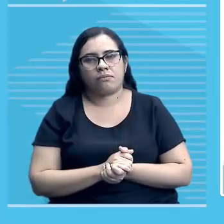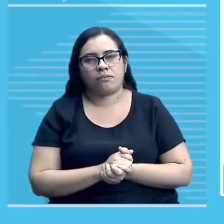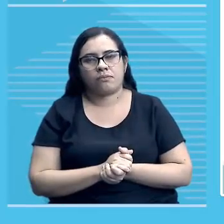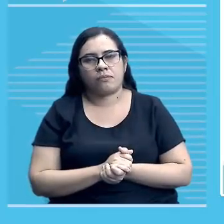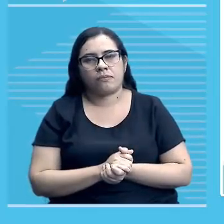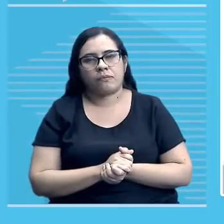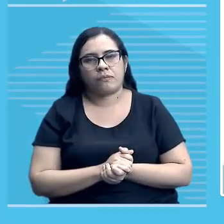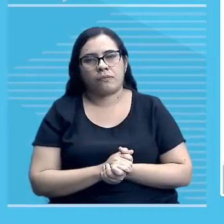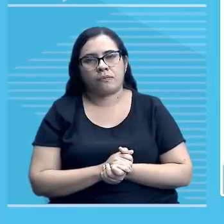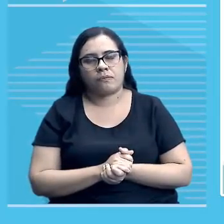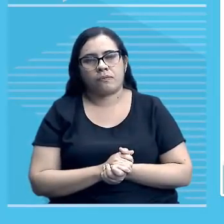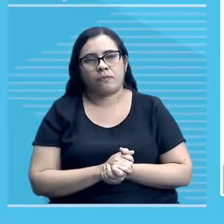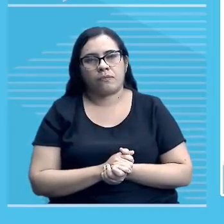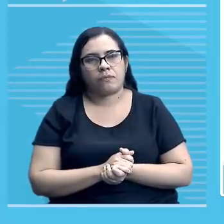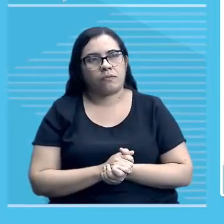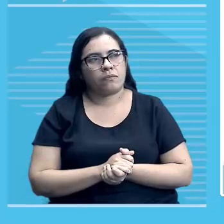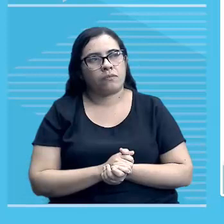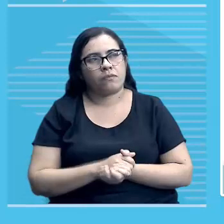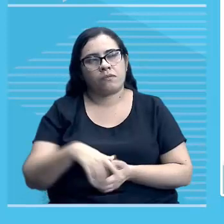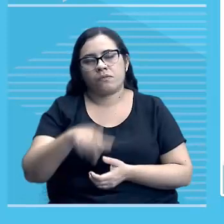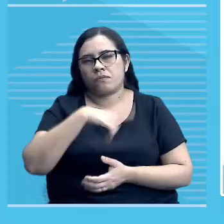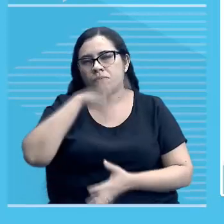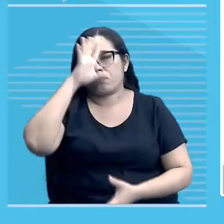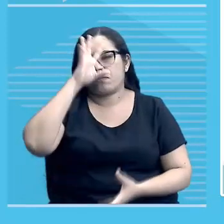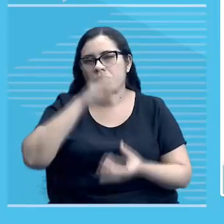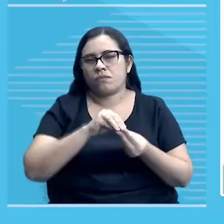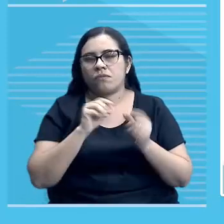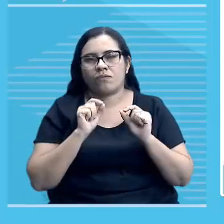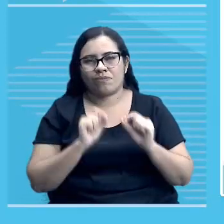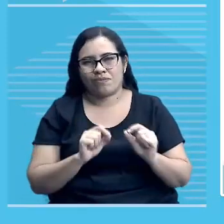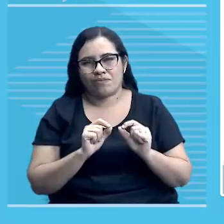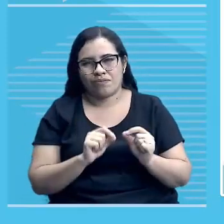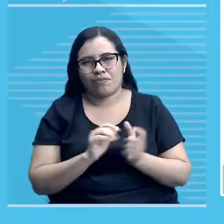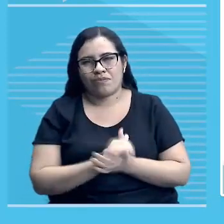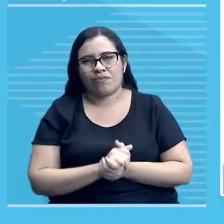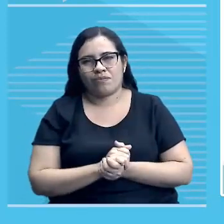O que é que nós podemos, qual a conclusão que nós temos aí?